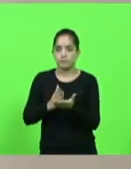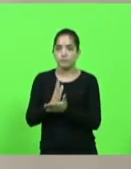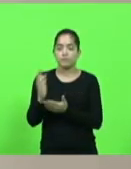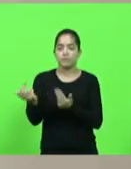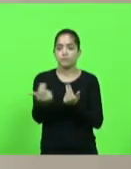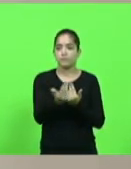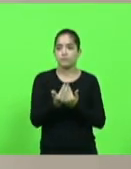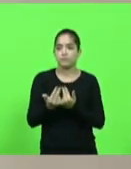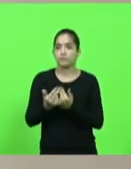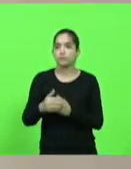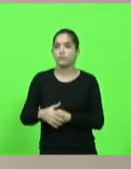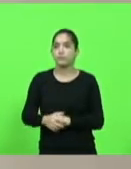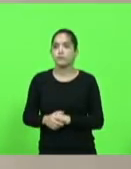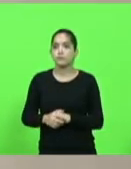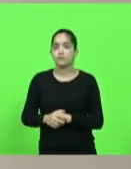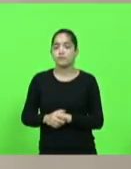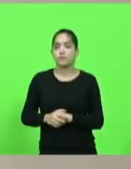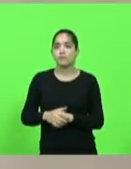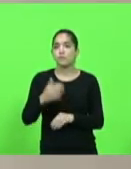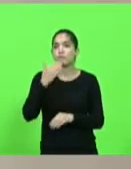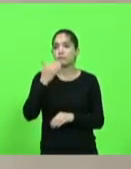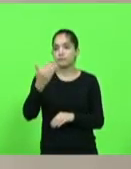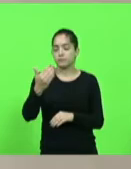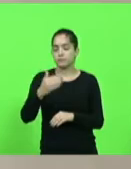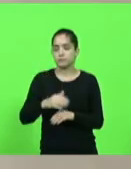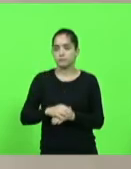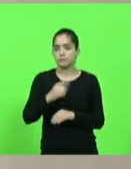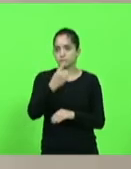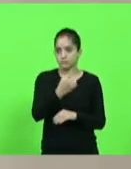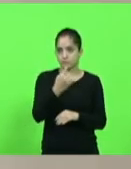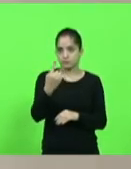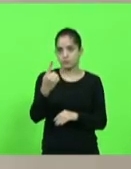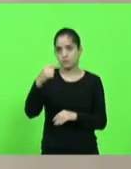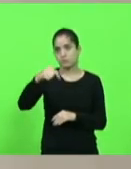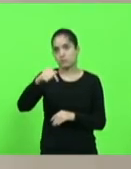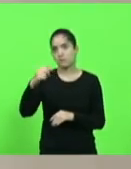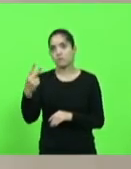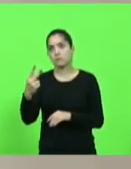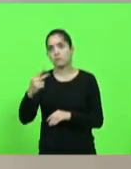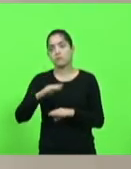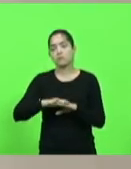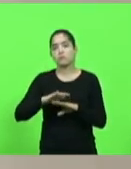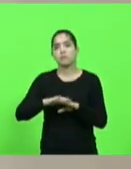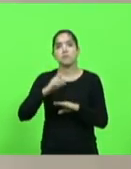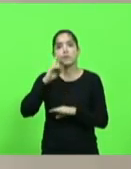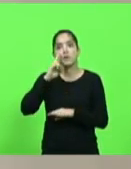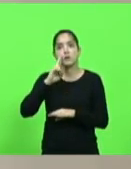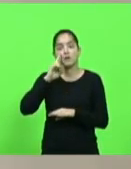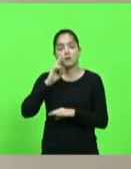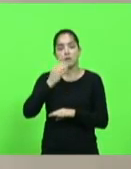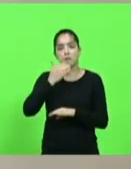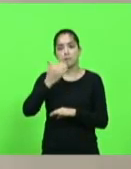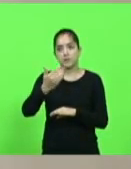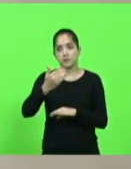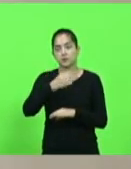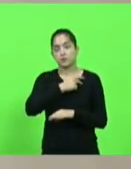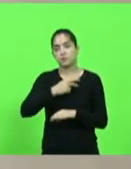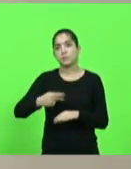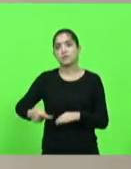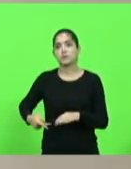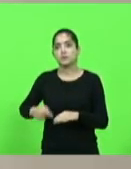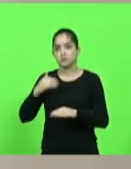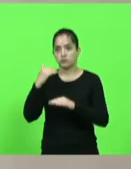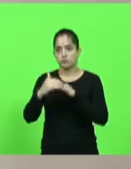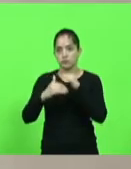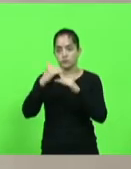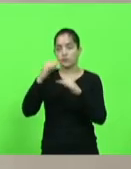Aprovado por unanimidade. Requerimentos. Requerimento 1172, autor, deputado Ivan Nats, solicitando ao presidente da Agência de Desenvolvimento